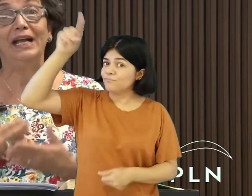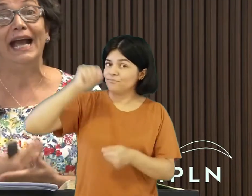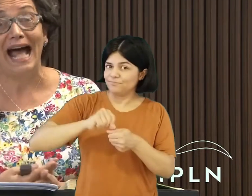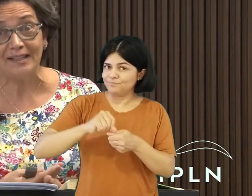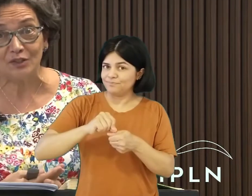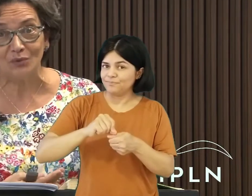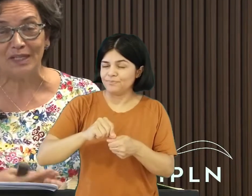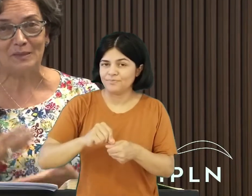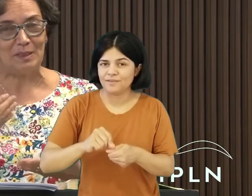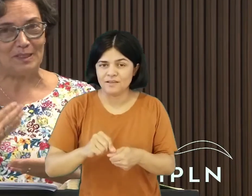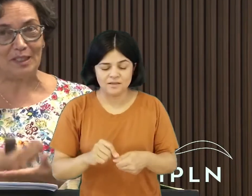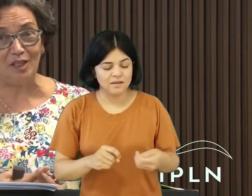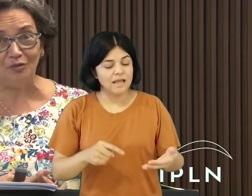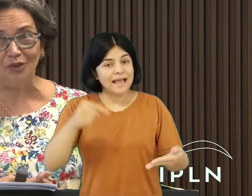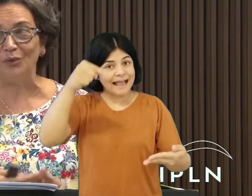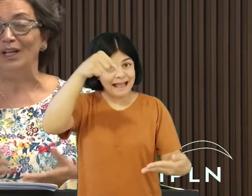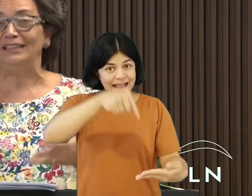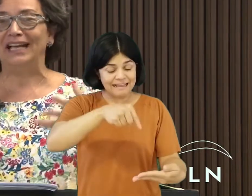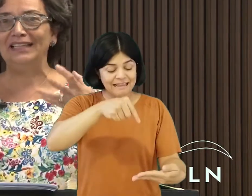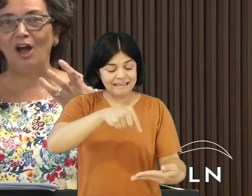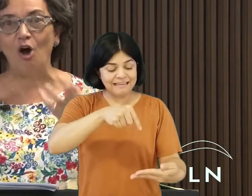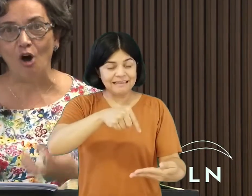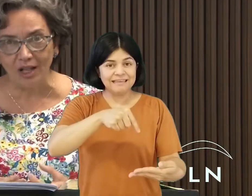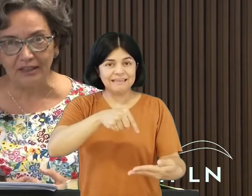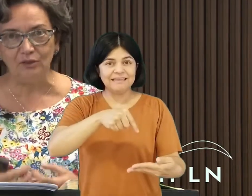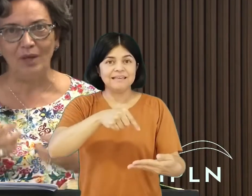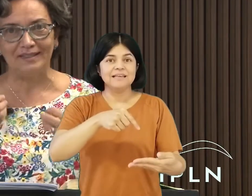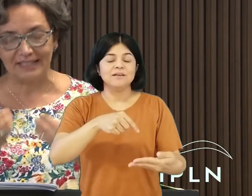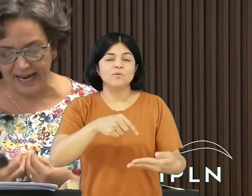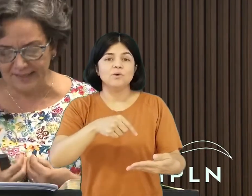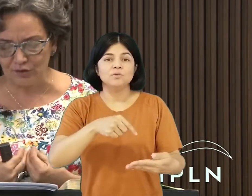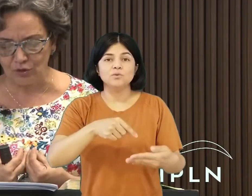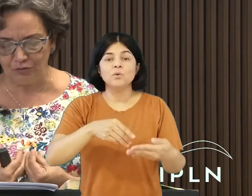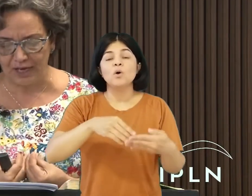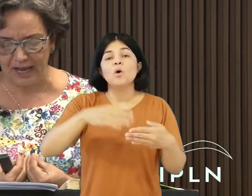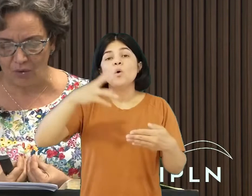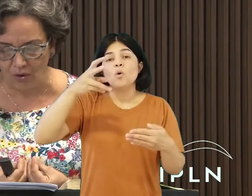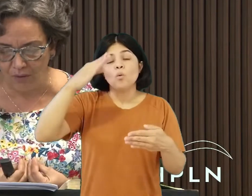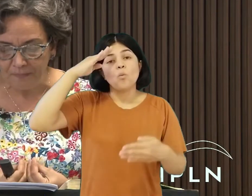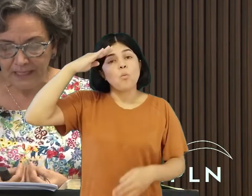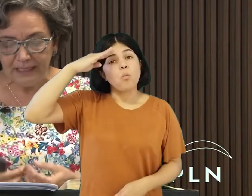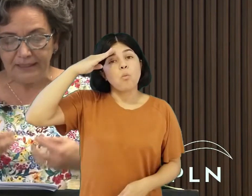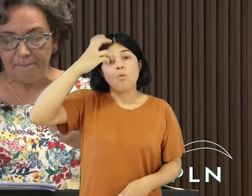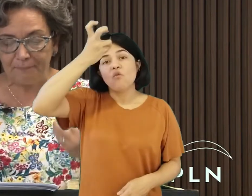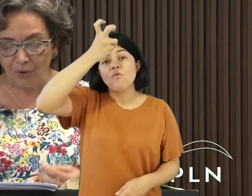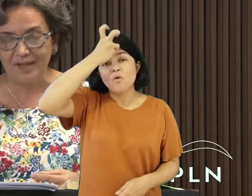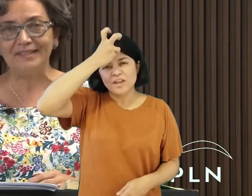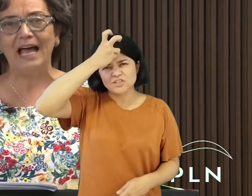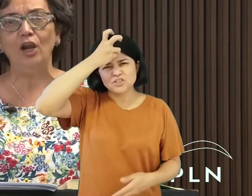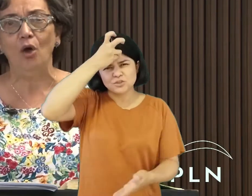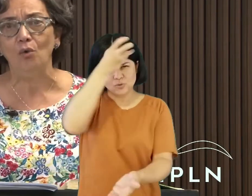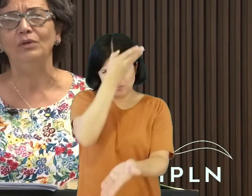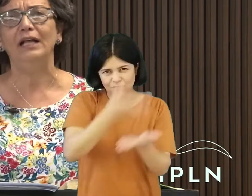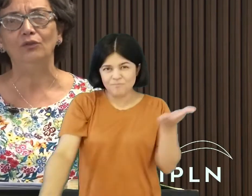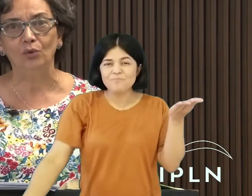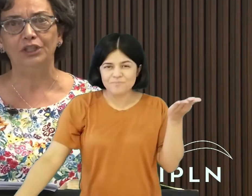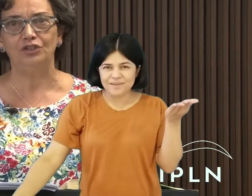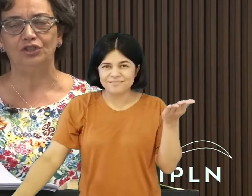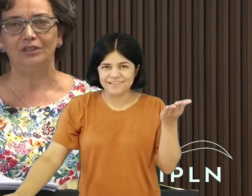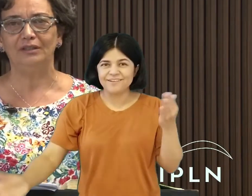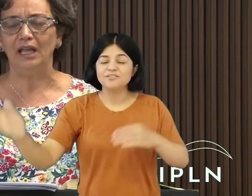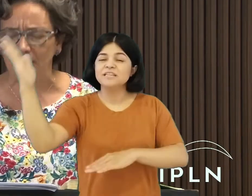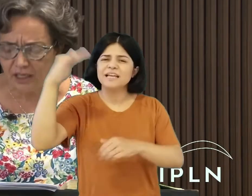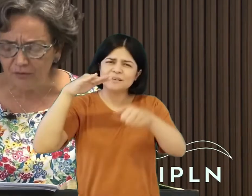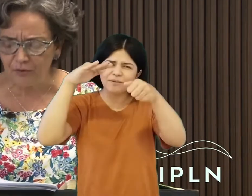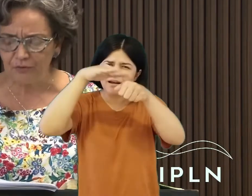No caso específico da derrota do exército de Faraó, depois da longa